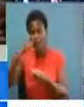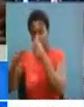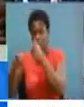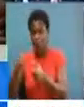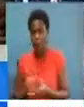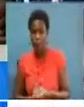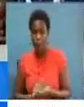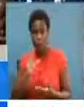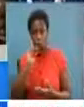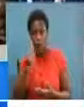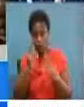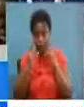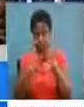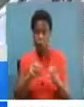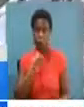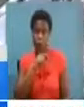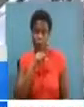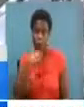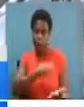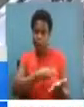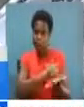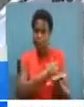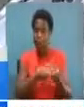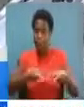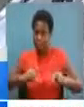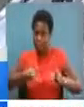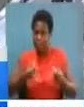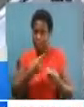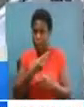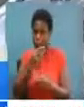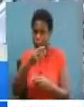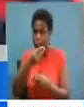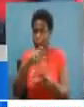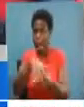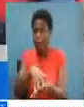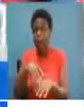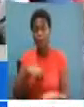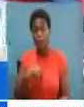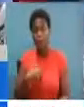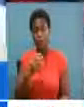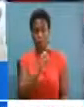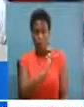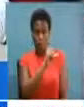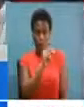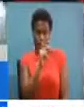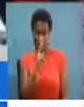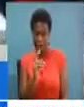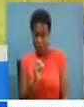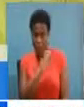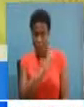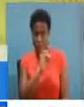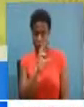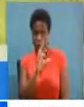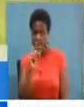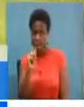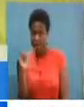jovens que procuram oportunidades de financiamento e mecanismos de inserção, preocupações ouvidas por Olavo Correia numa altura